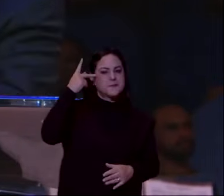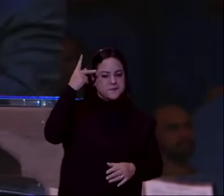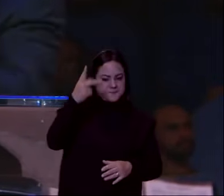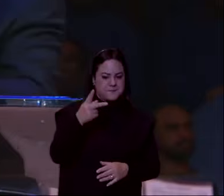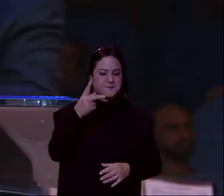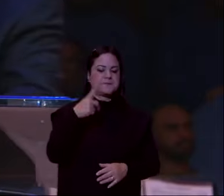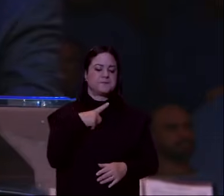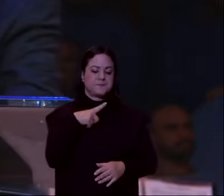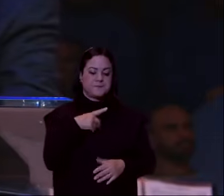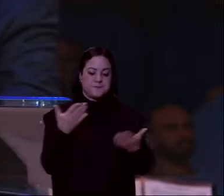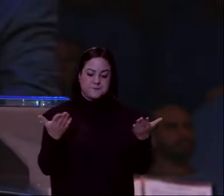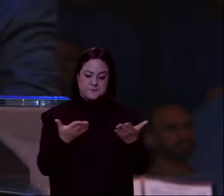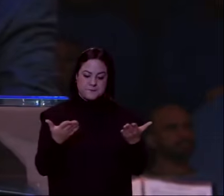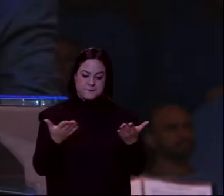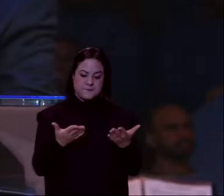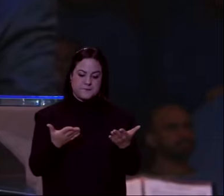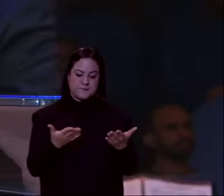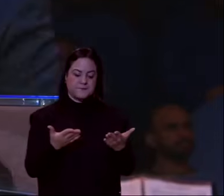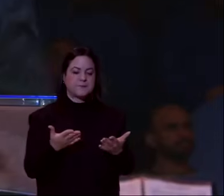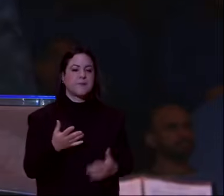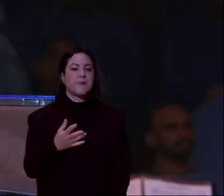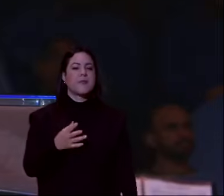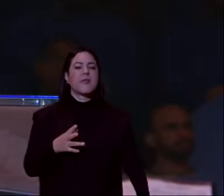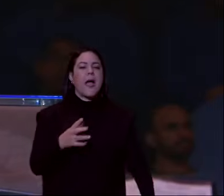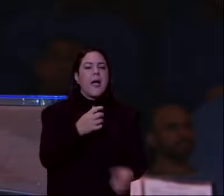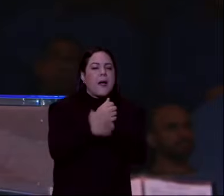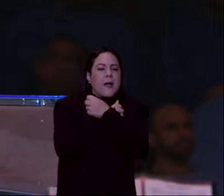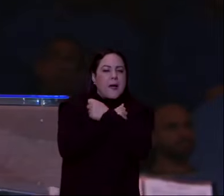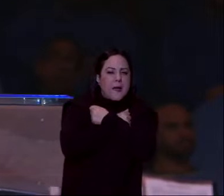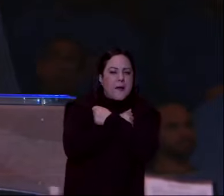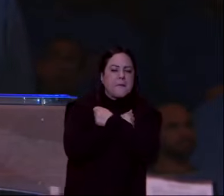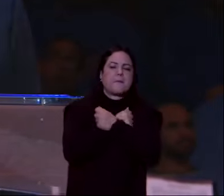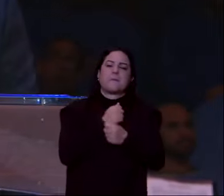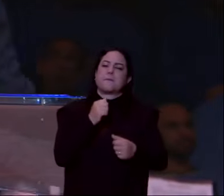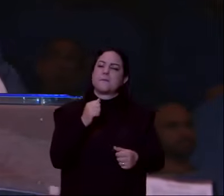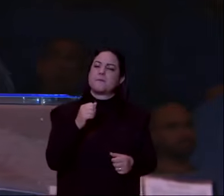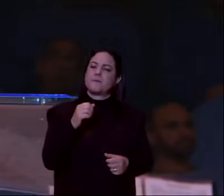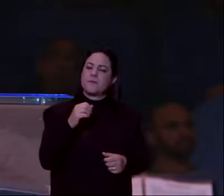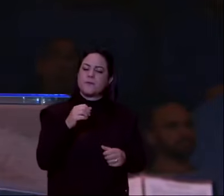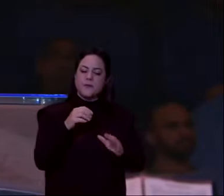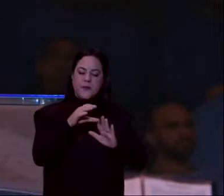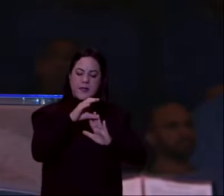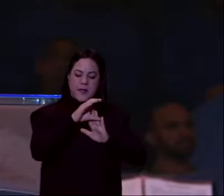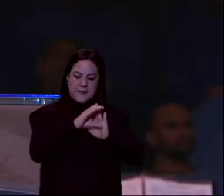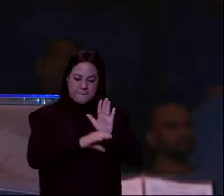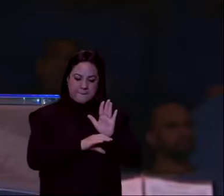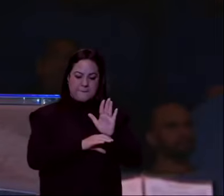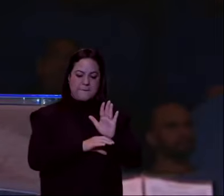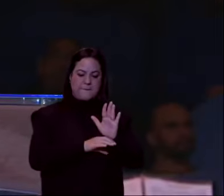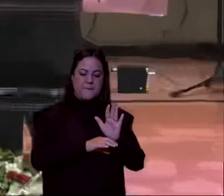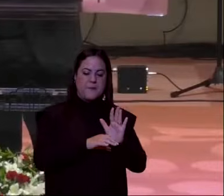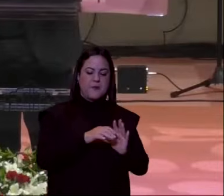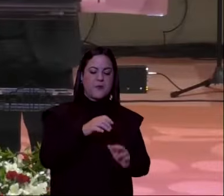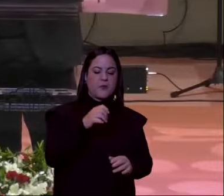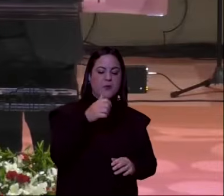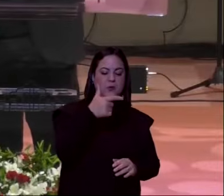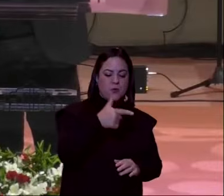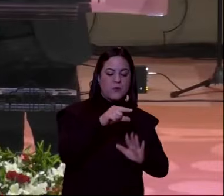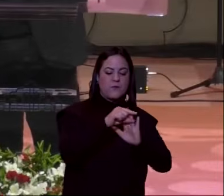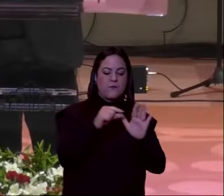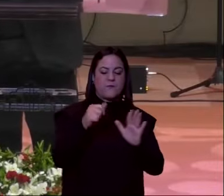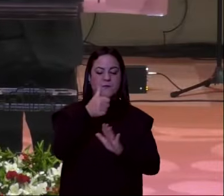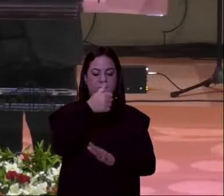ser cumprida nesse dia. Abacuque 2,14 diz assim: porque a terra se encherá